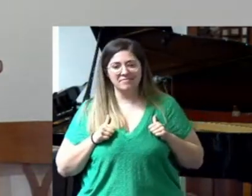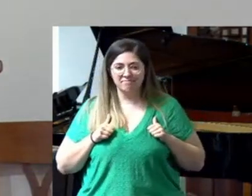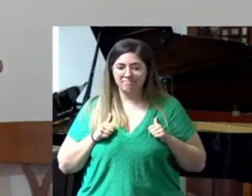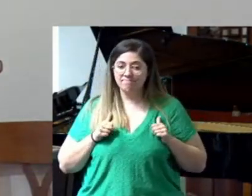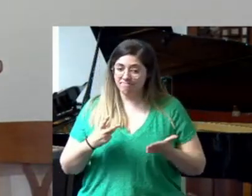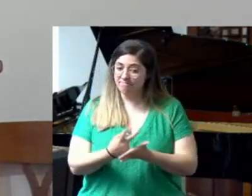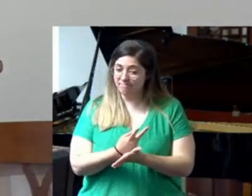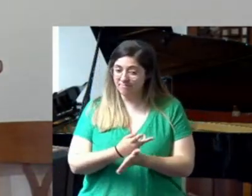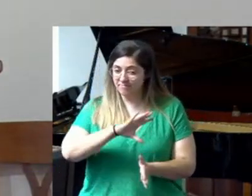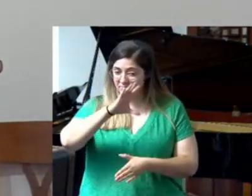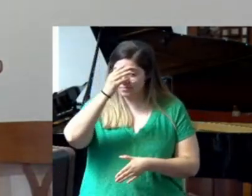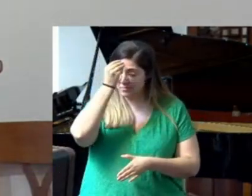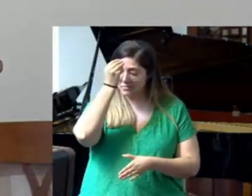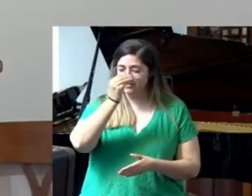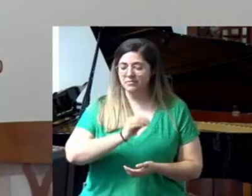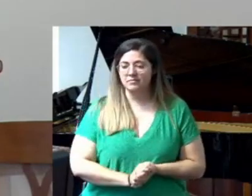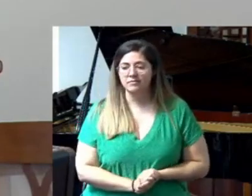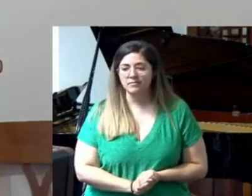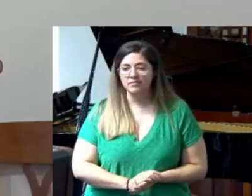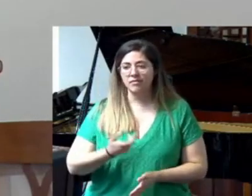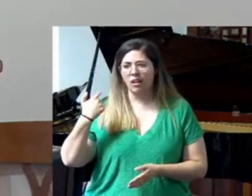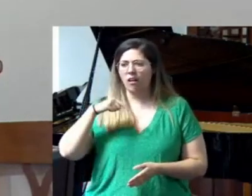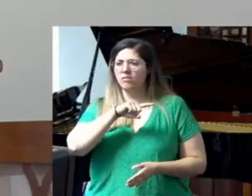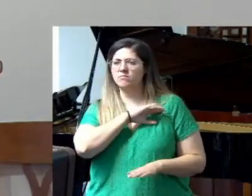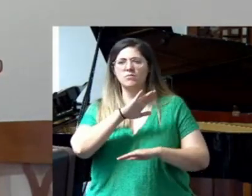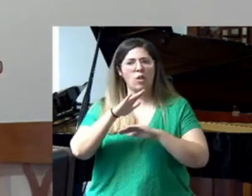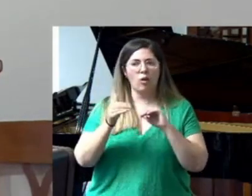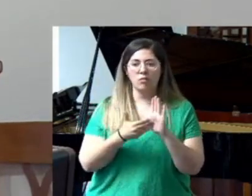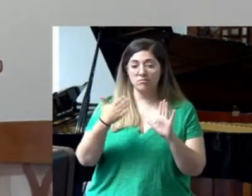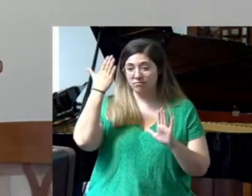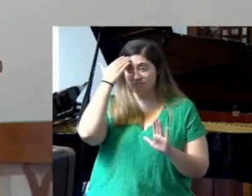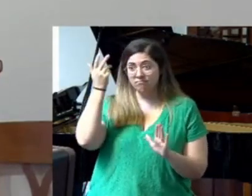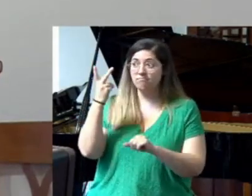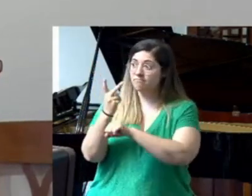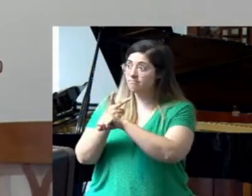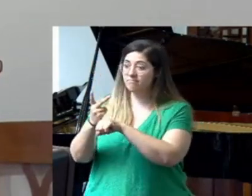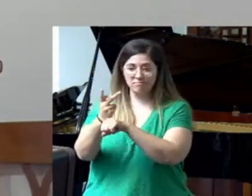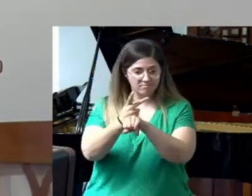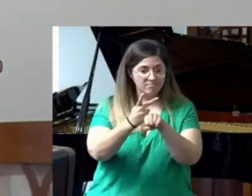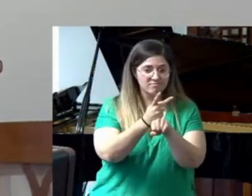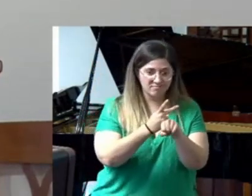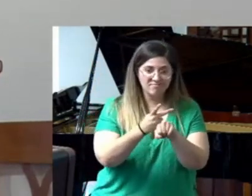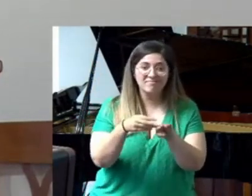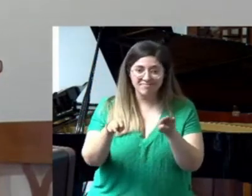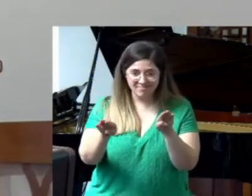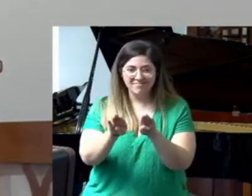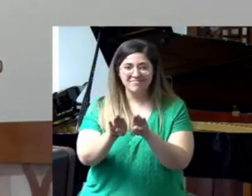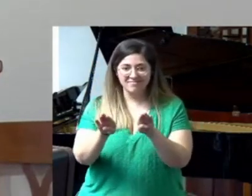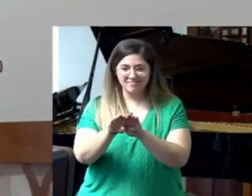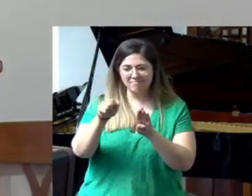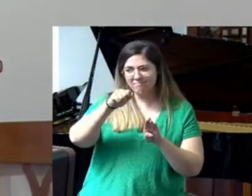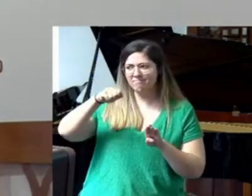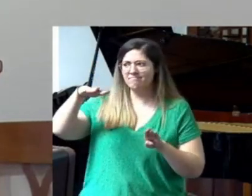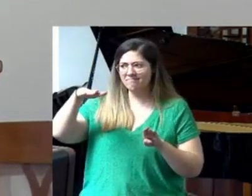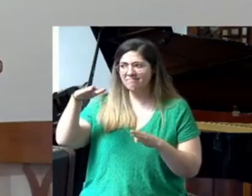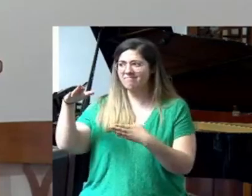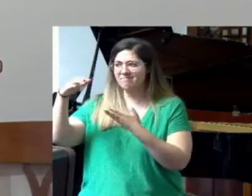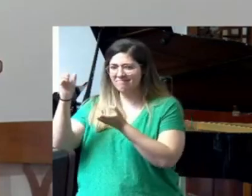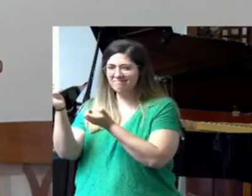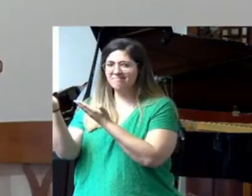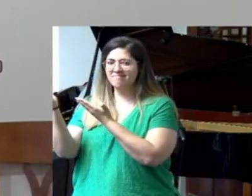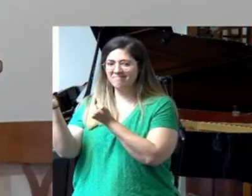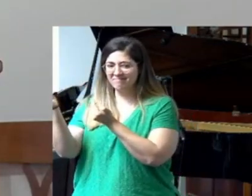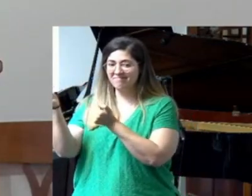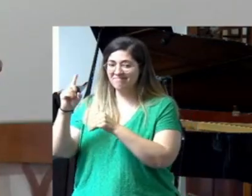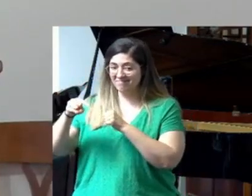aplicações. Todos nós buscamos a sabedoria para viver. As crianças querem. Elas são crianças, mas serão adolescentes daqui a pouquinho e